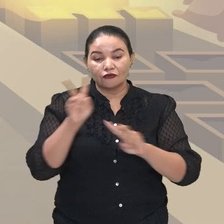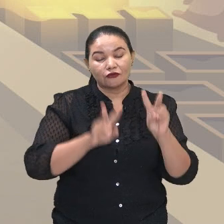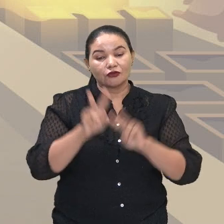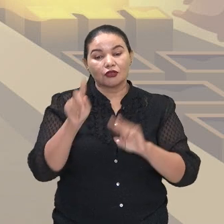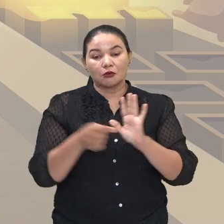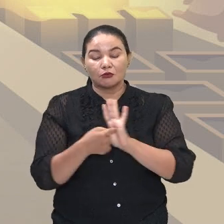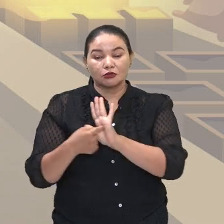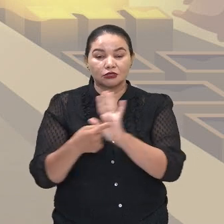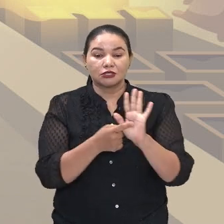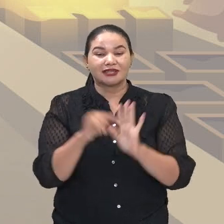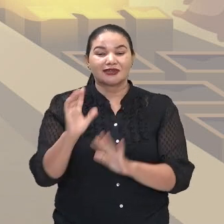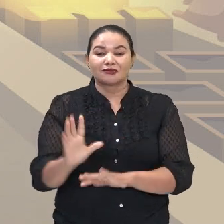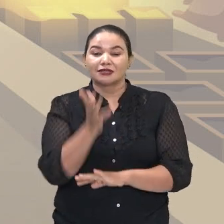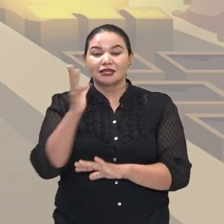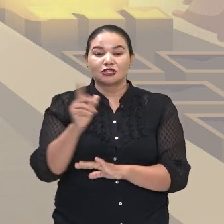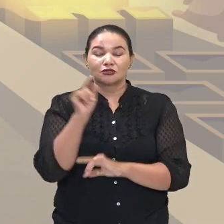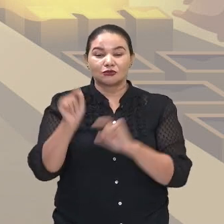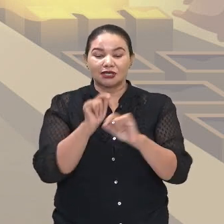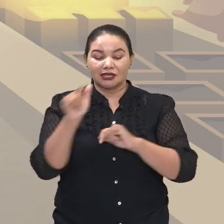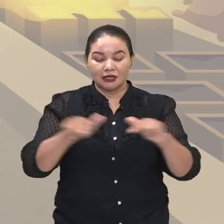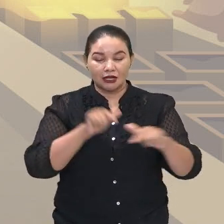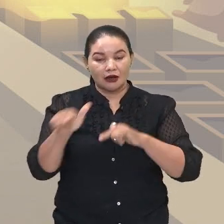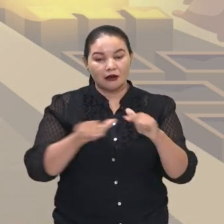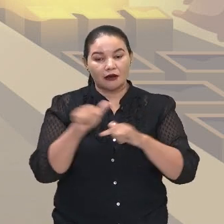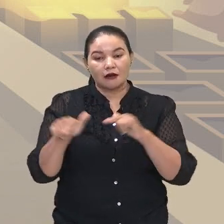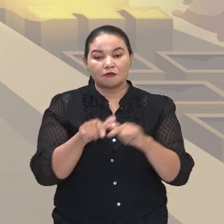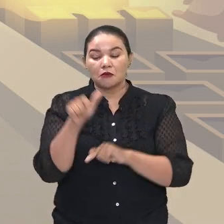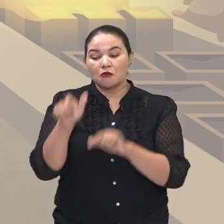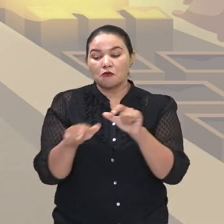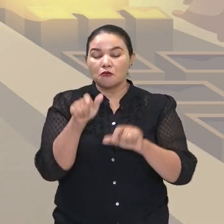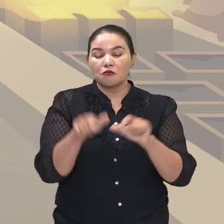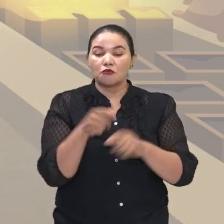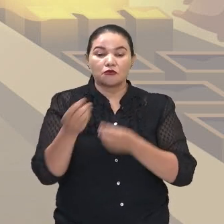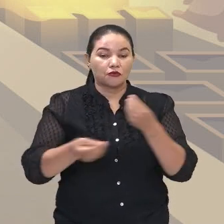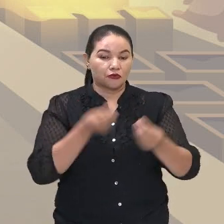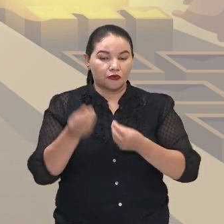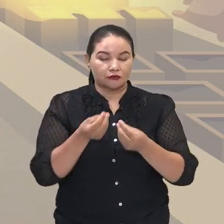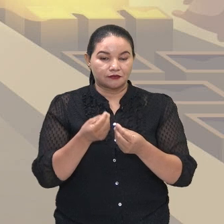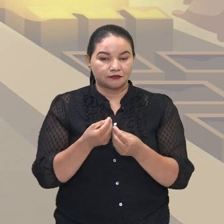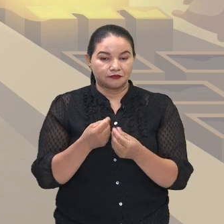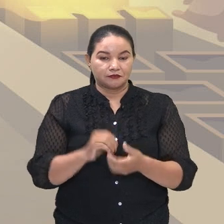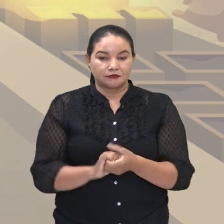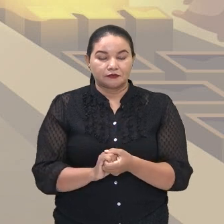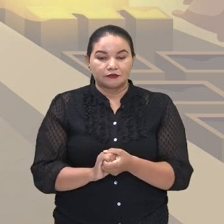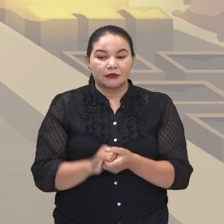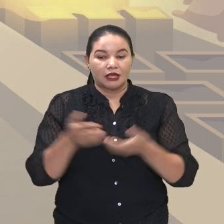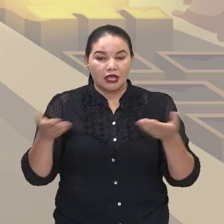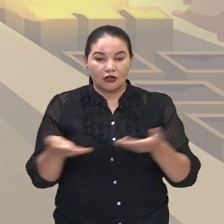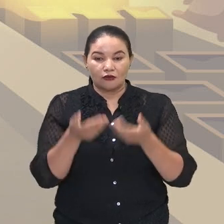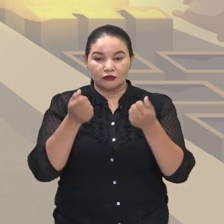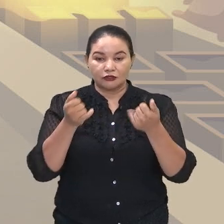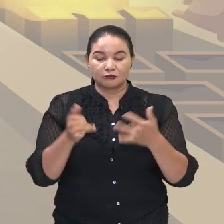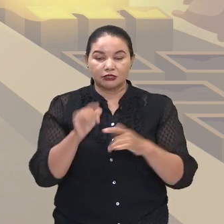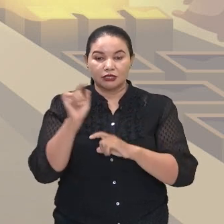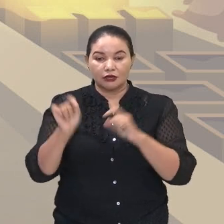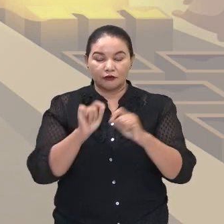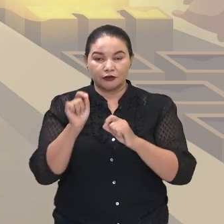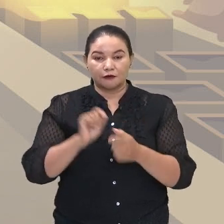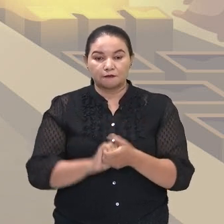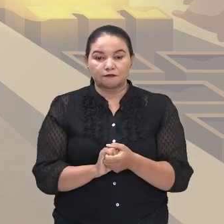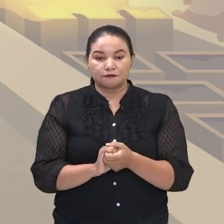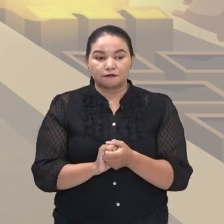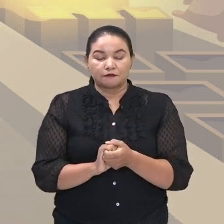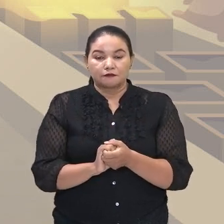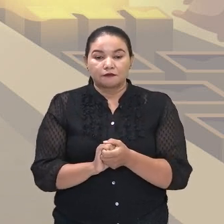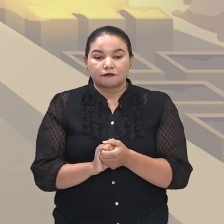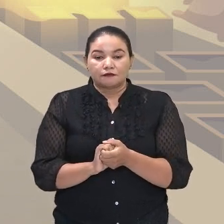aqui como estava ali a questão dos trabalhadores. Mas antes, a gente vai falar de dois personagens sociais que surgiram